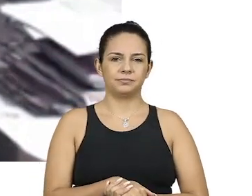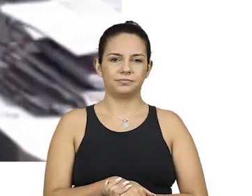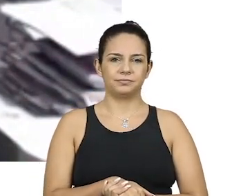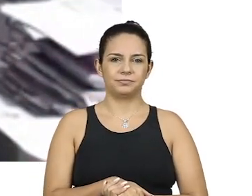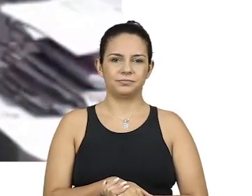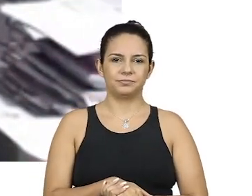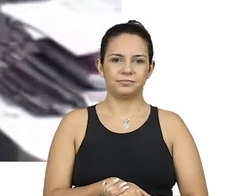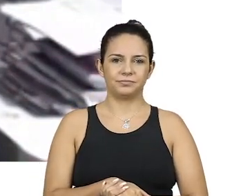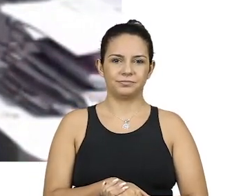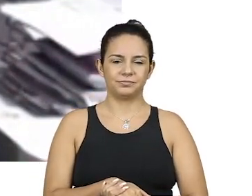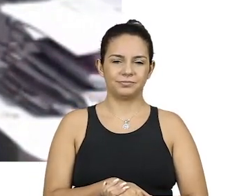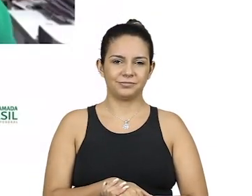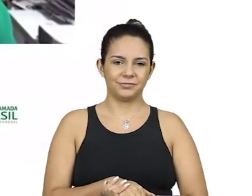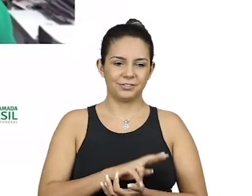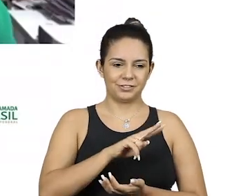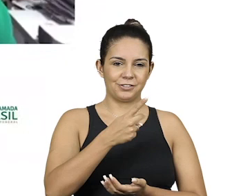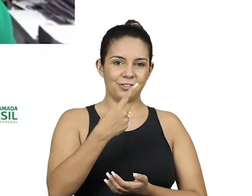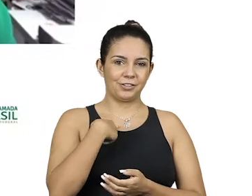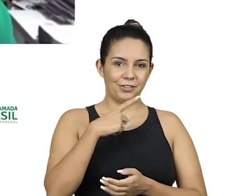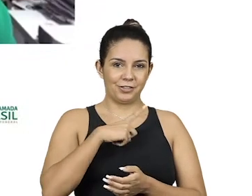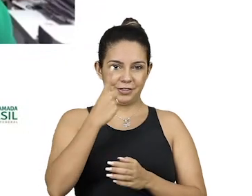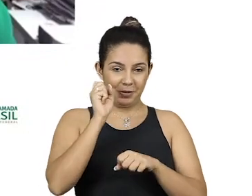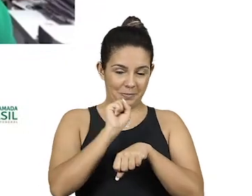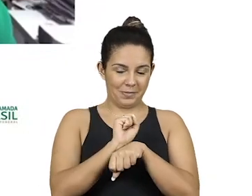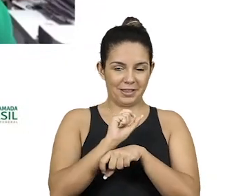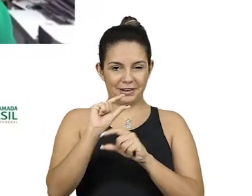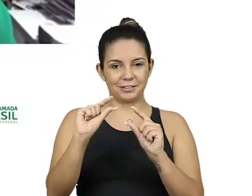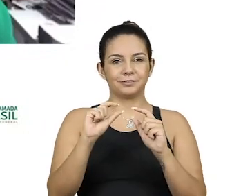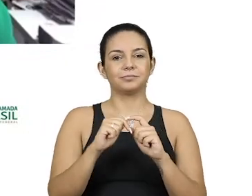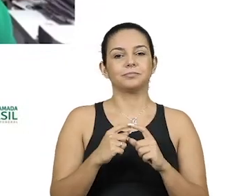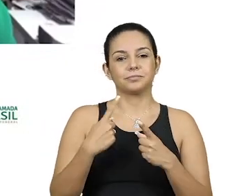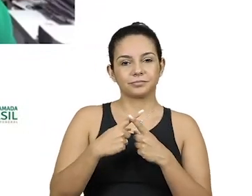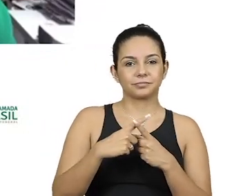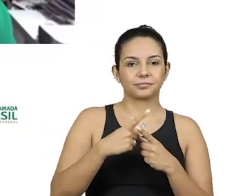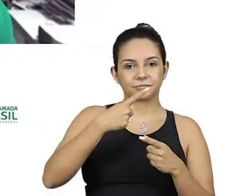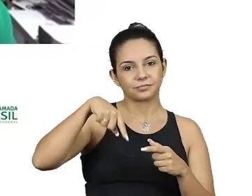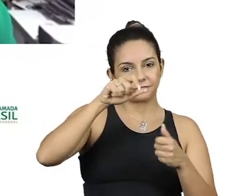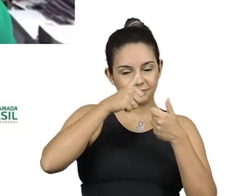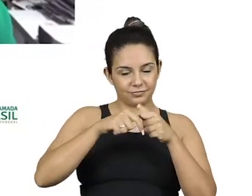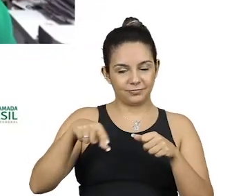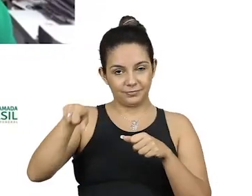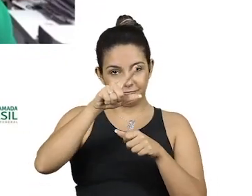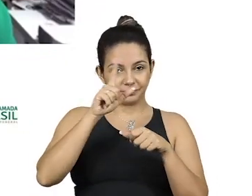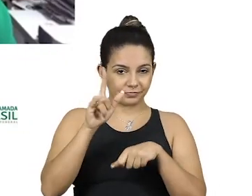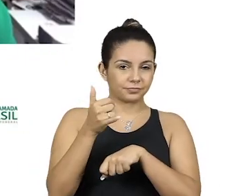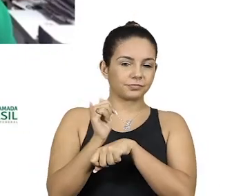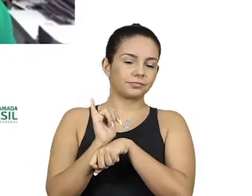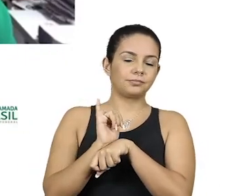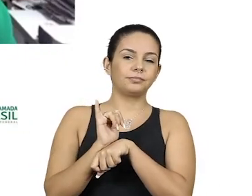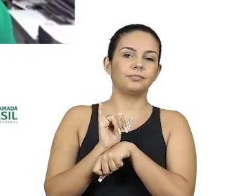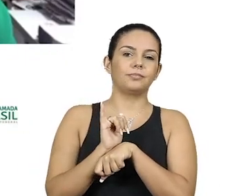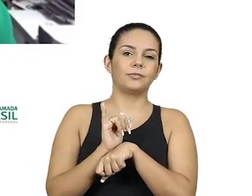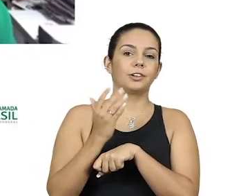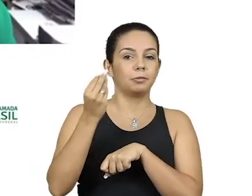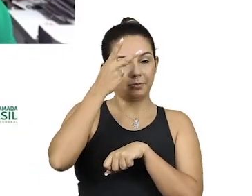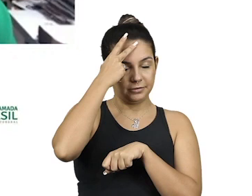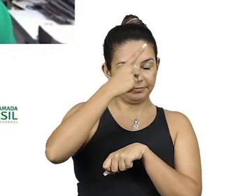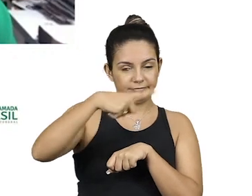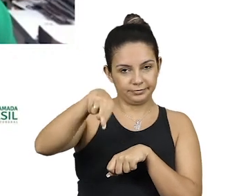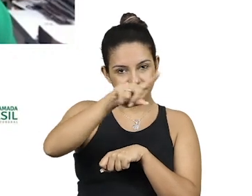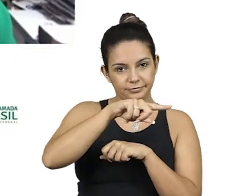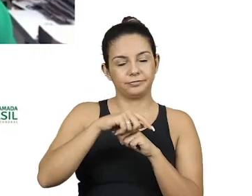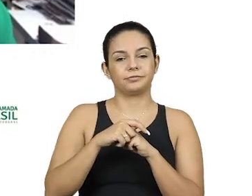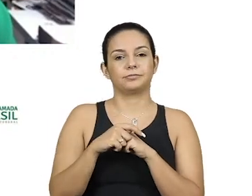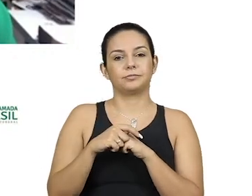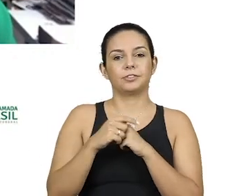Então, no contraponto, tem uma hora que eu tenho que dar uma paradinha, porque nós estamos no ambiente do YouTube. Então, tem muita gente aqui,